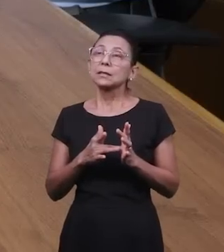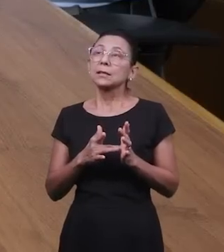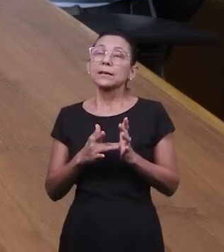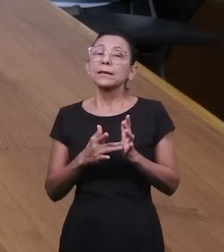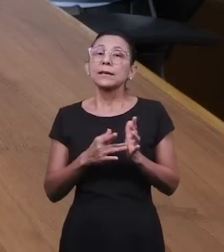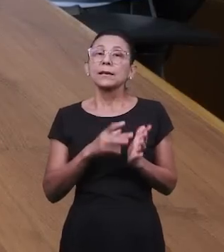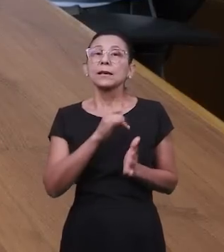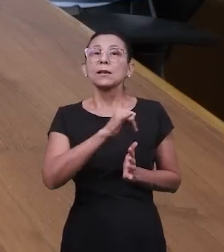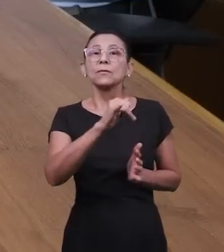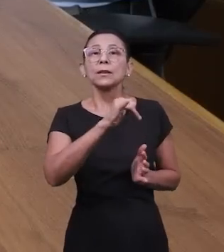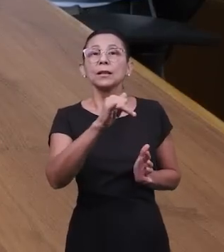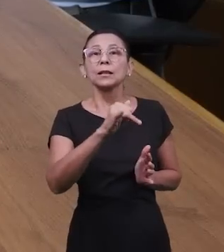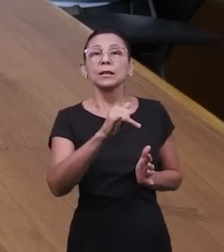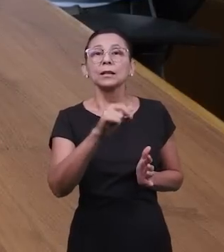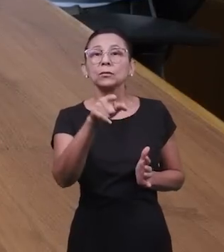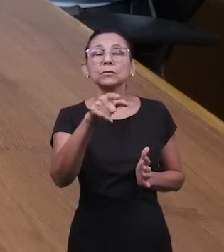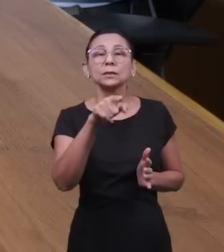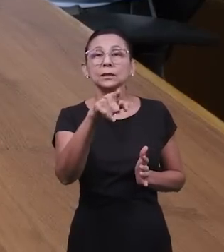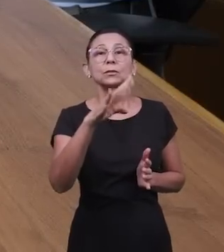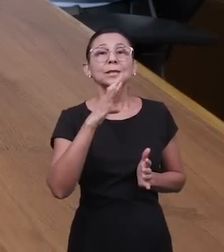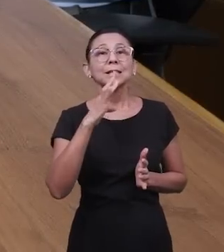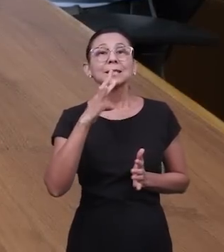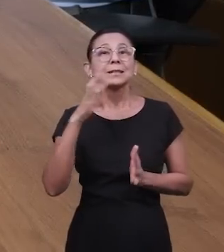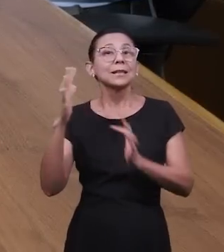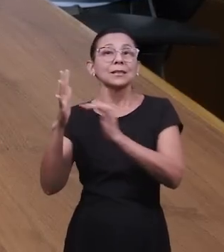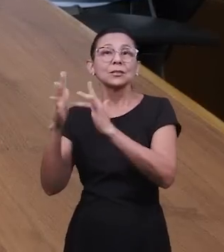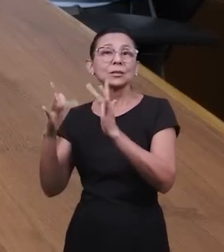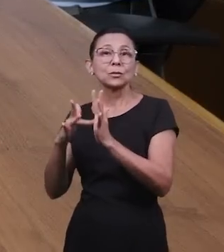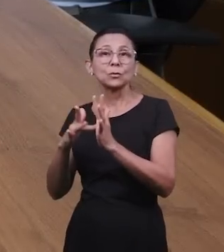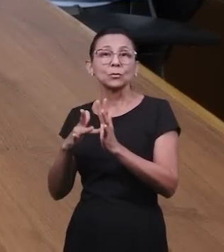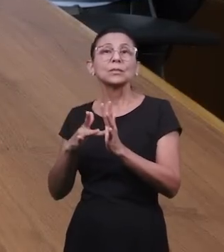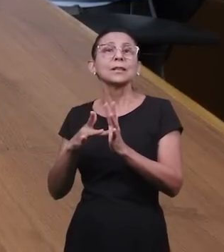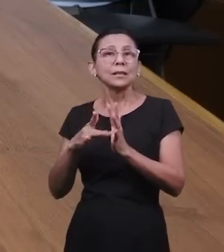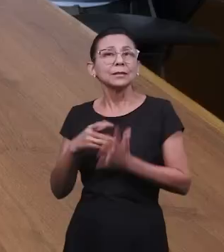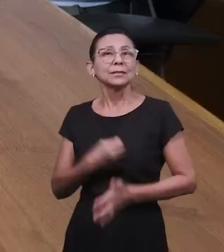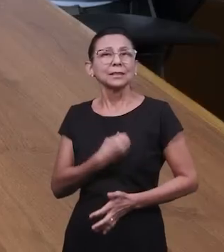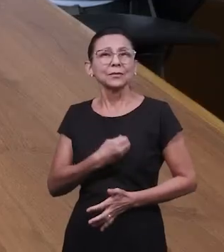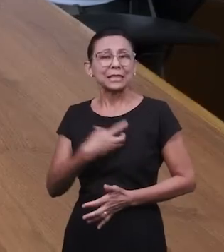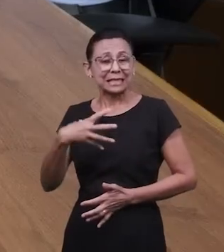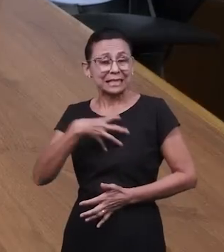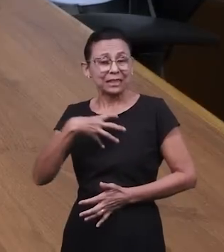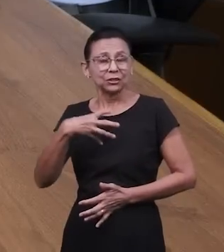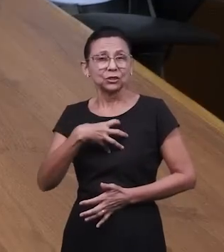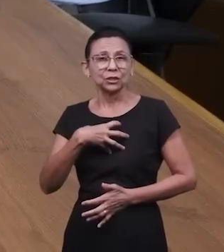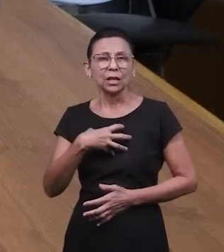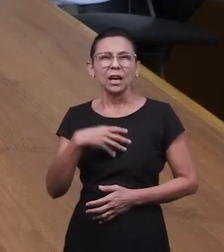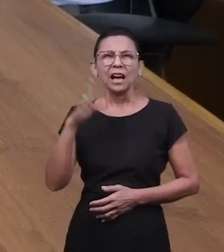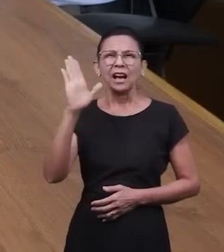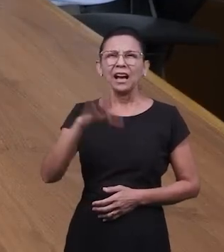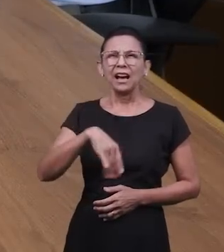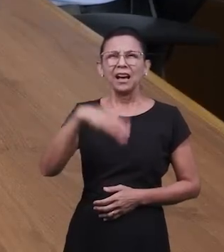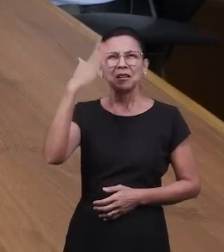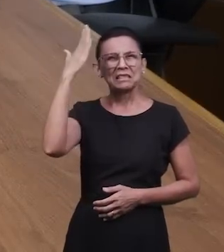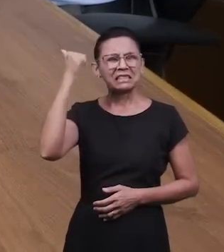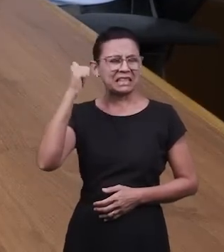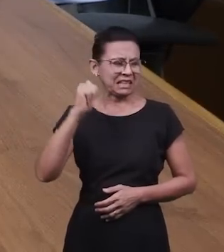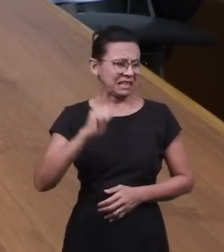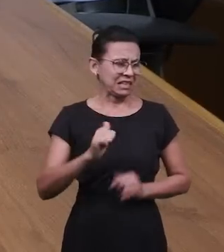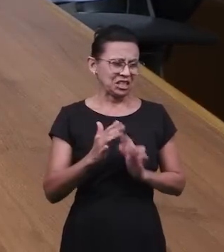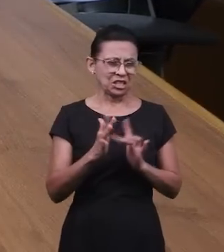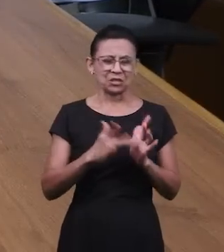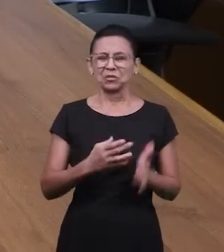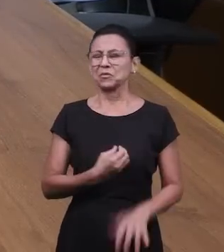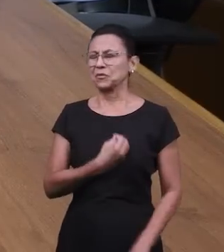Não é conhecer de ouvir falar, não, é conhecer Jesus. É saber que ele está vivo, estar com ele. Não é saber que ele existe. Sim.